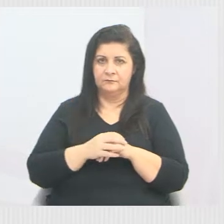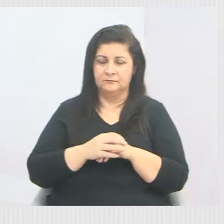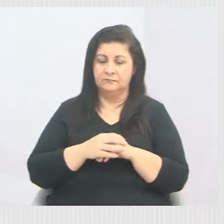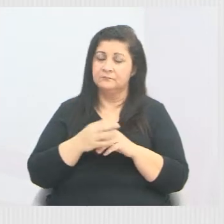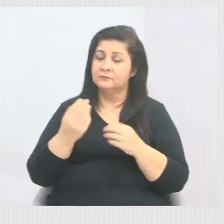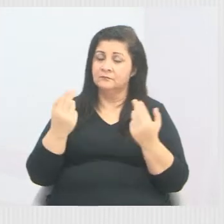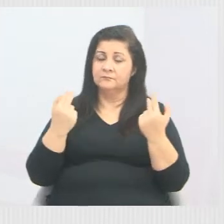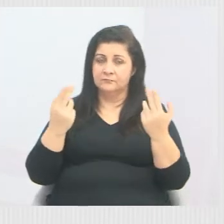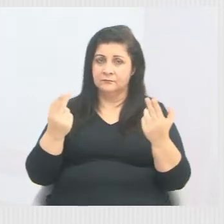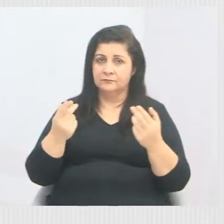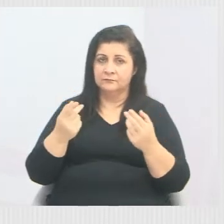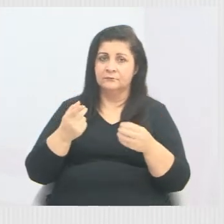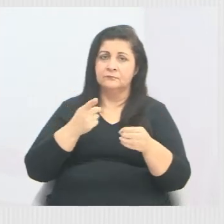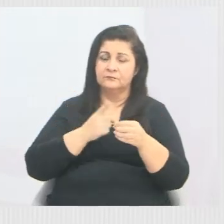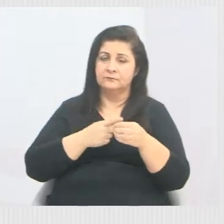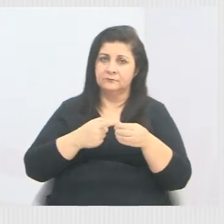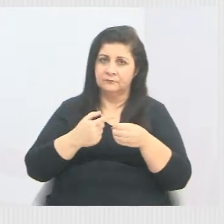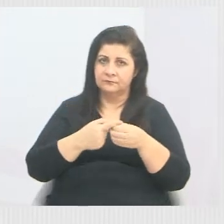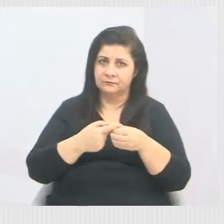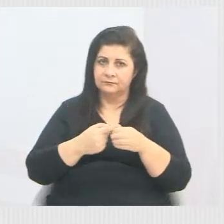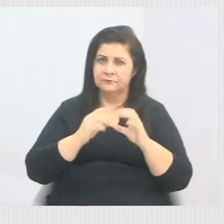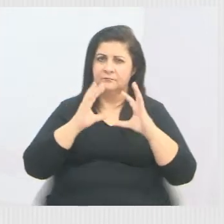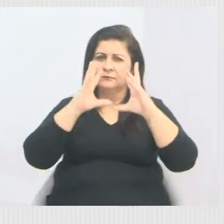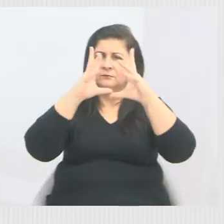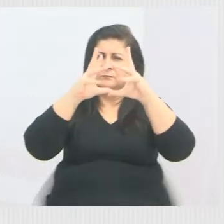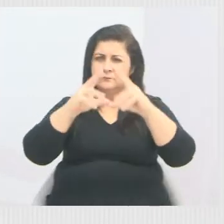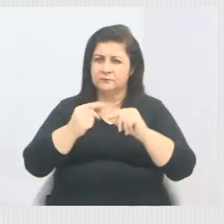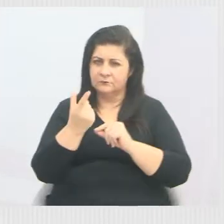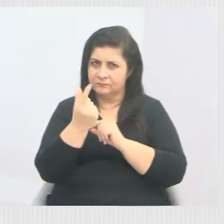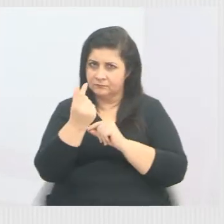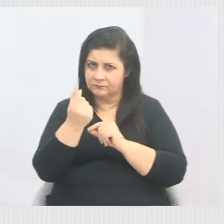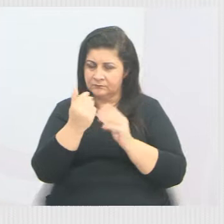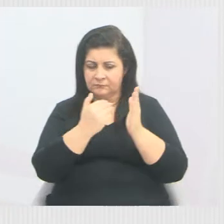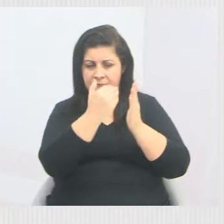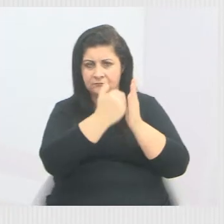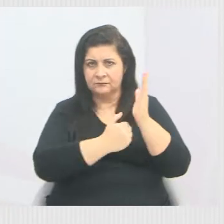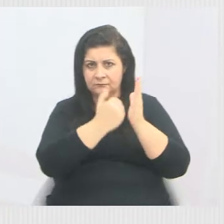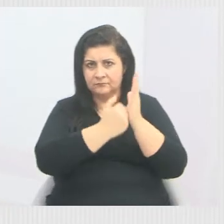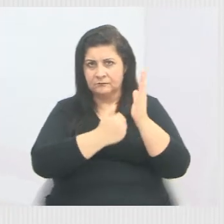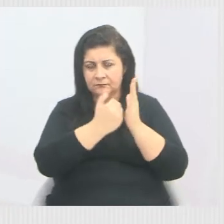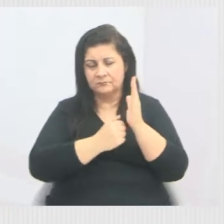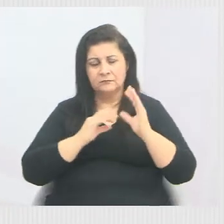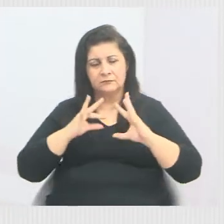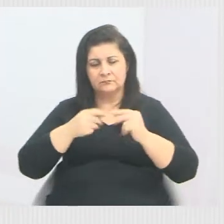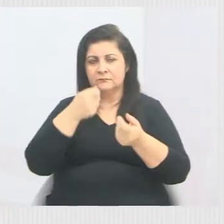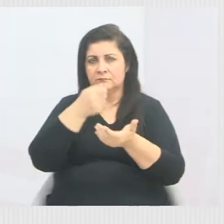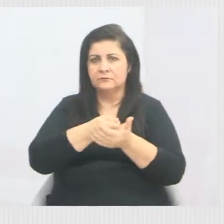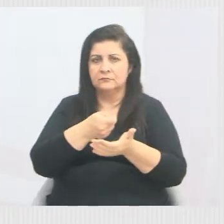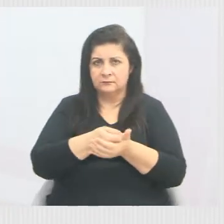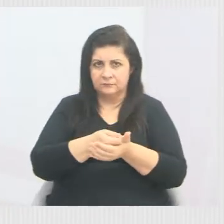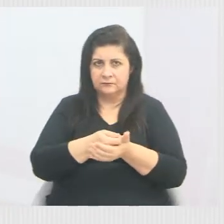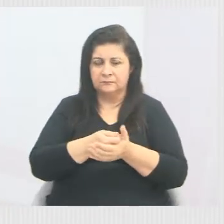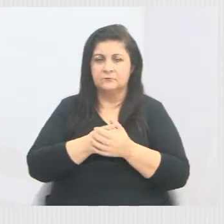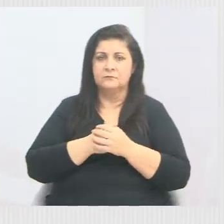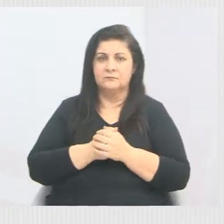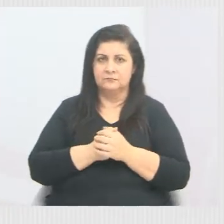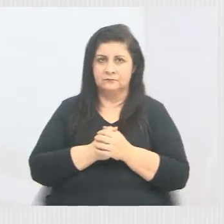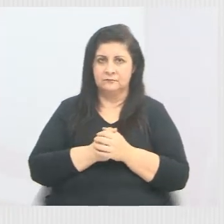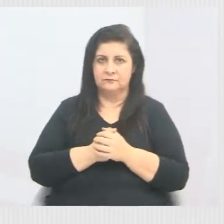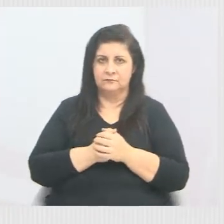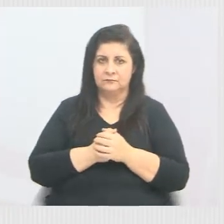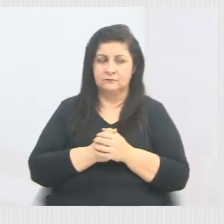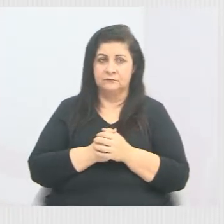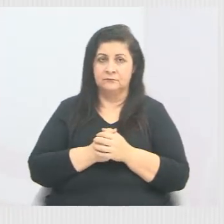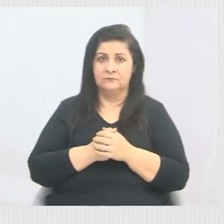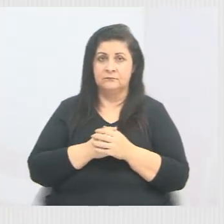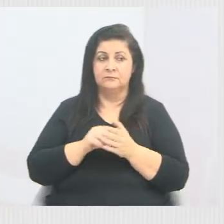que funciona o município. O município pega toda a sua receita, né, e diminui todos os seus gastos que ele tem no município, com